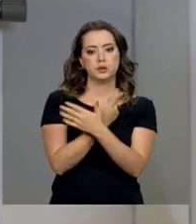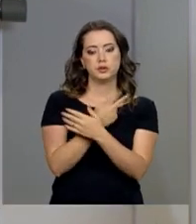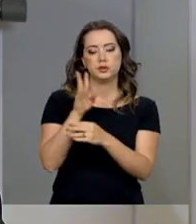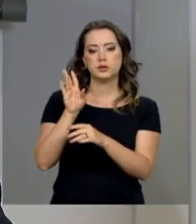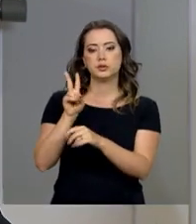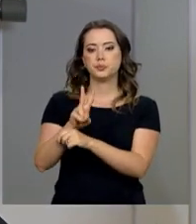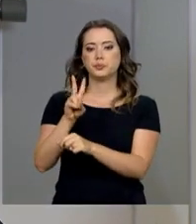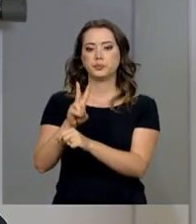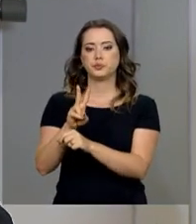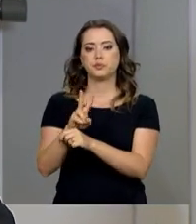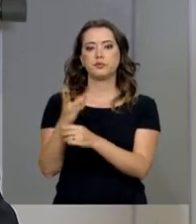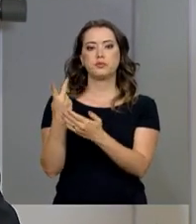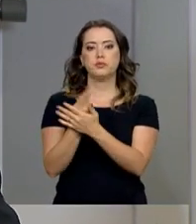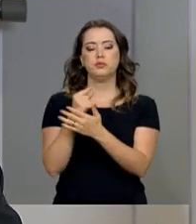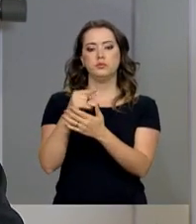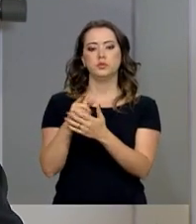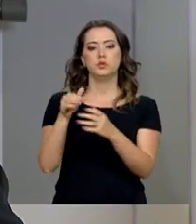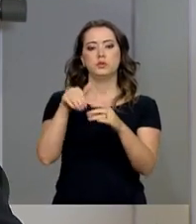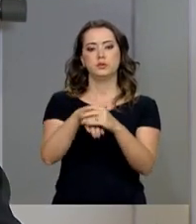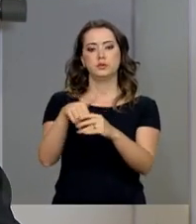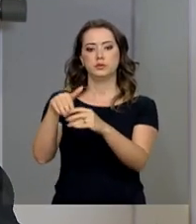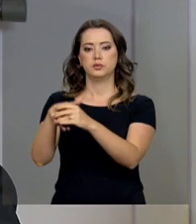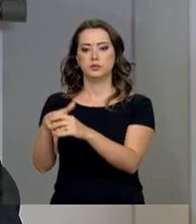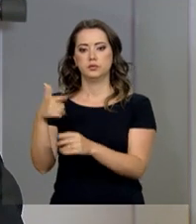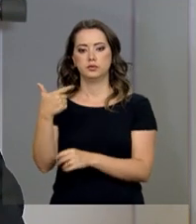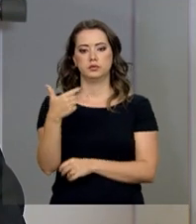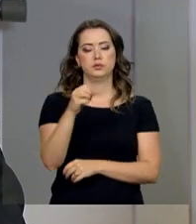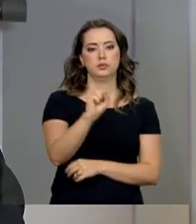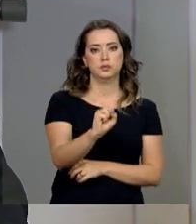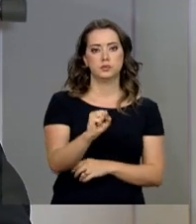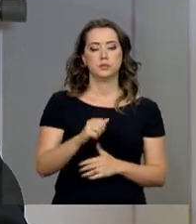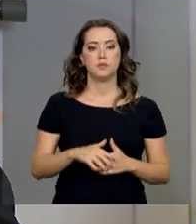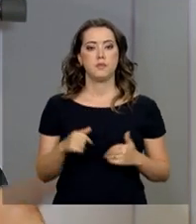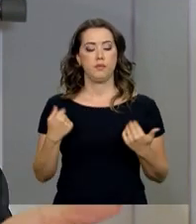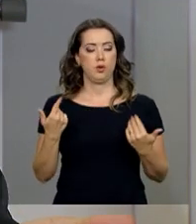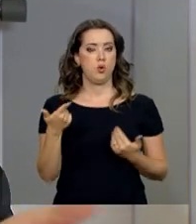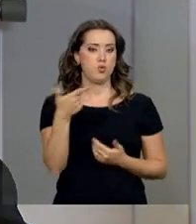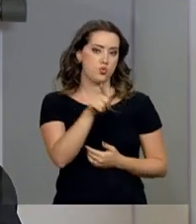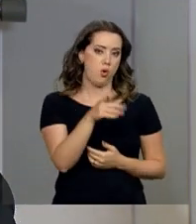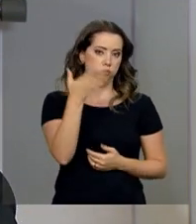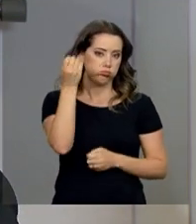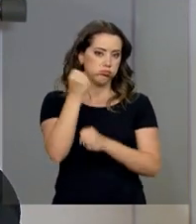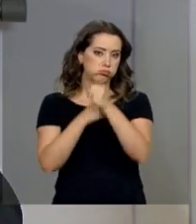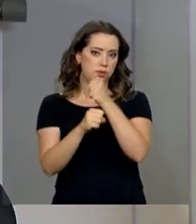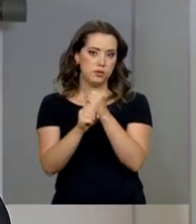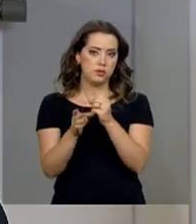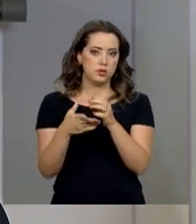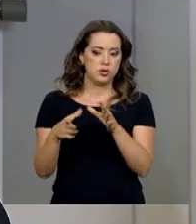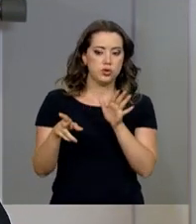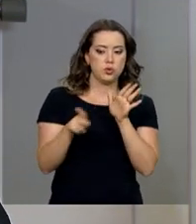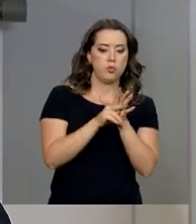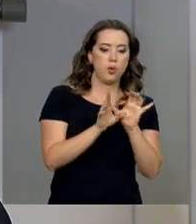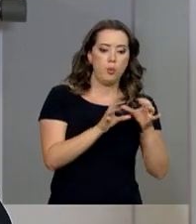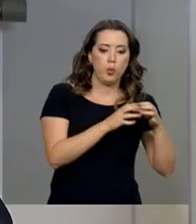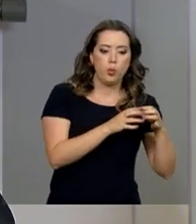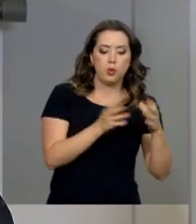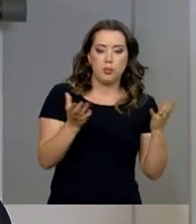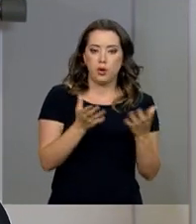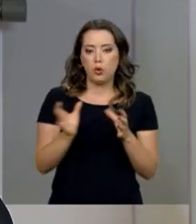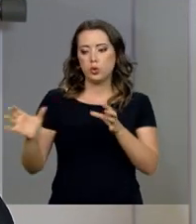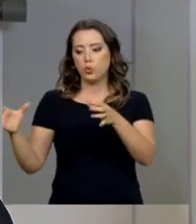e a viabilização das eleições de 2018. As outras vezes nós fazíamos isso internamente, agora com os outros